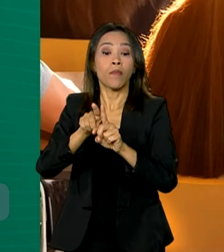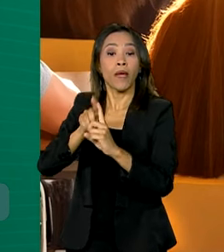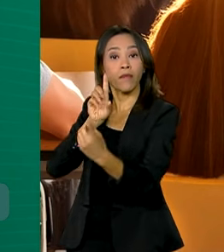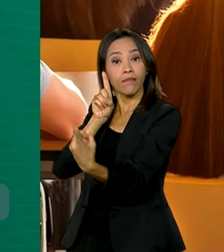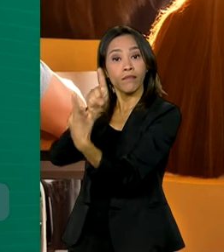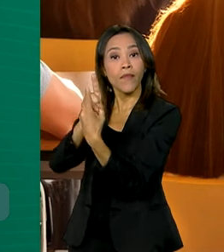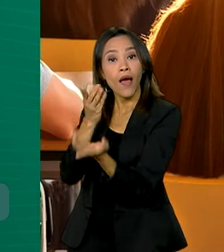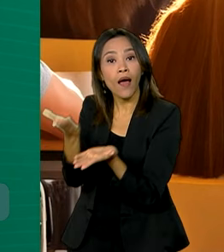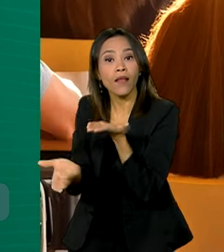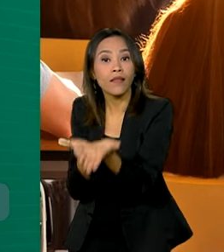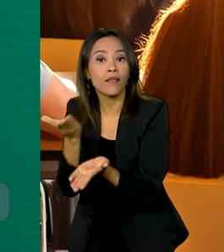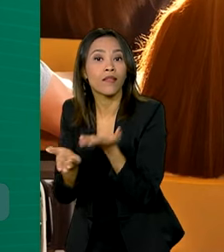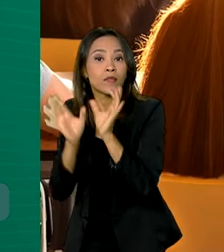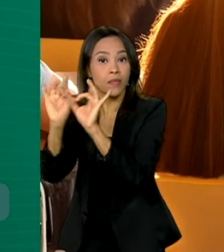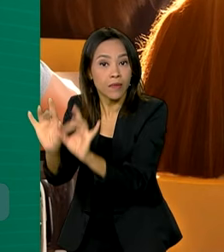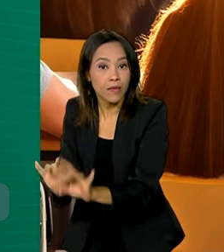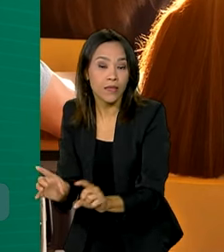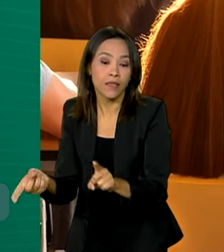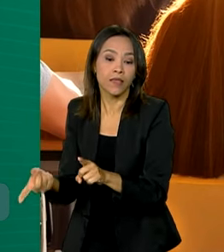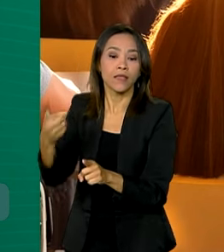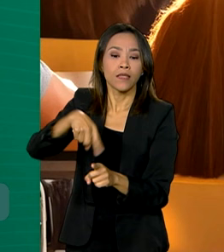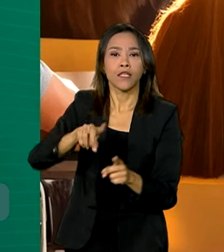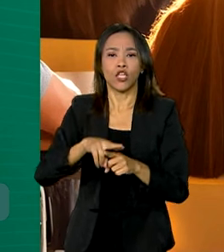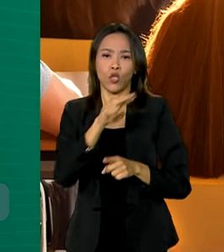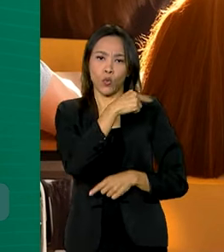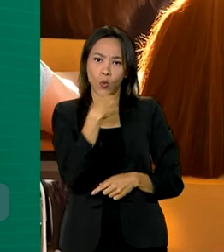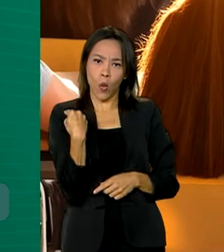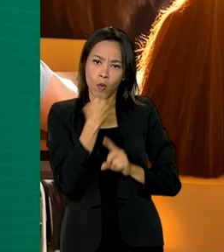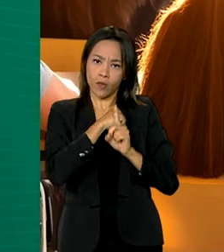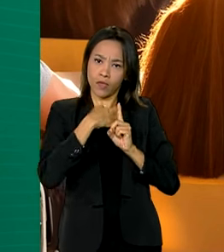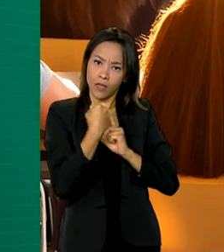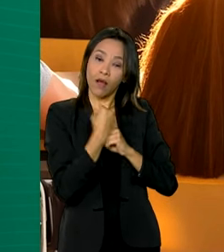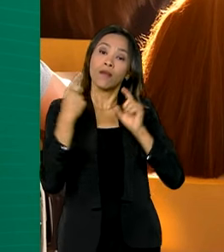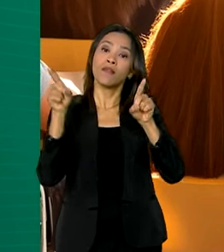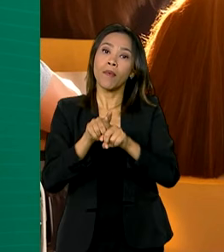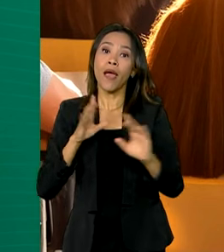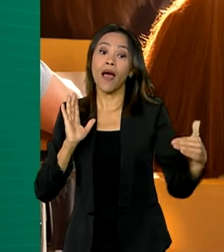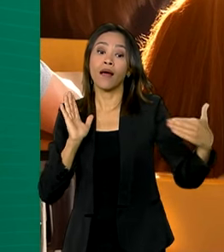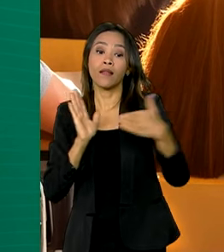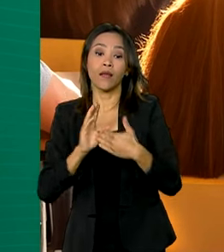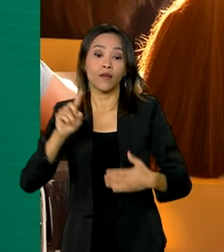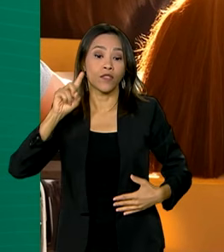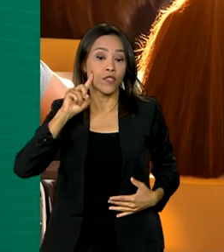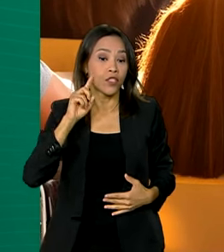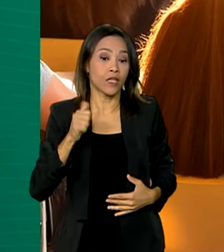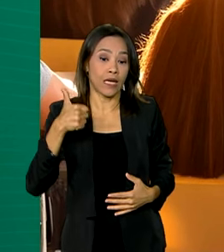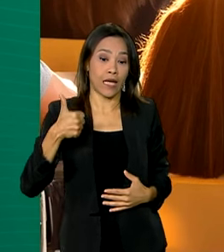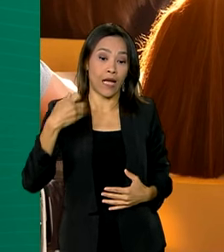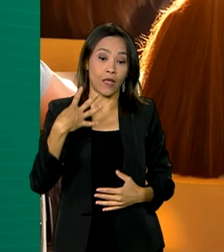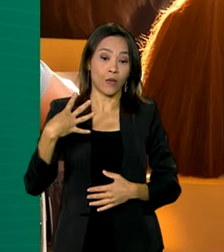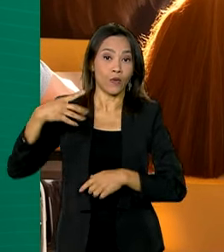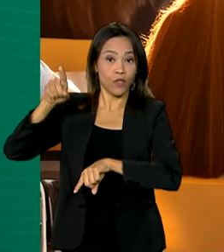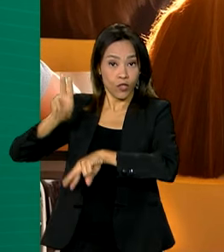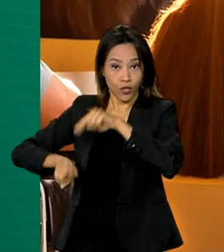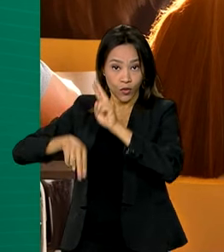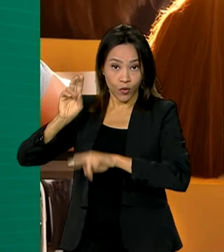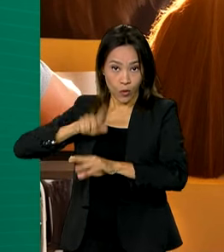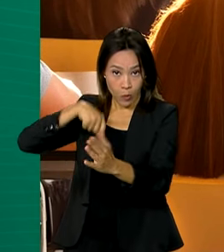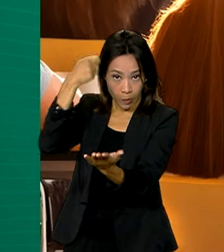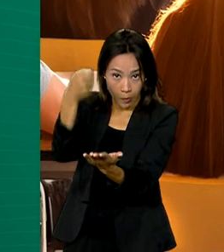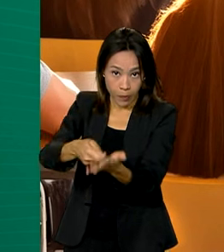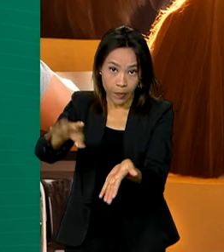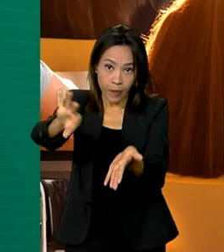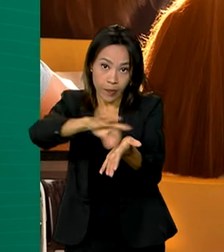especializado e tratamento por nome social também vão até o dia 14 de junho o pagamento da taxa de